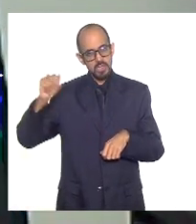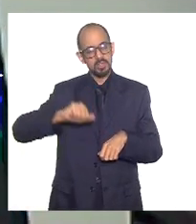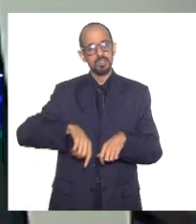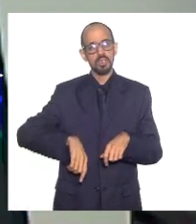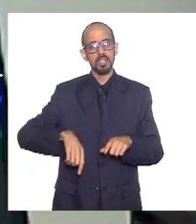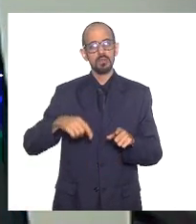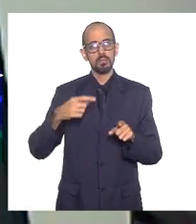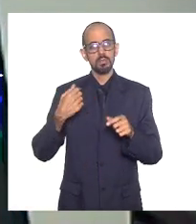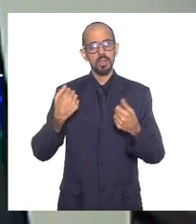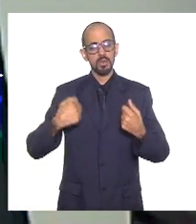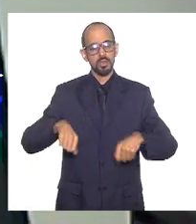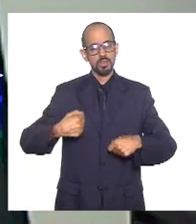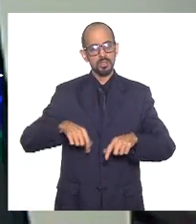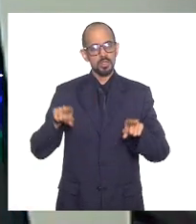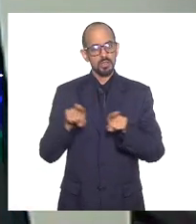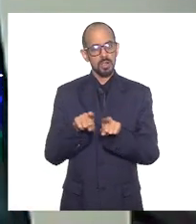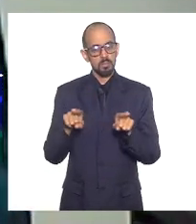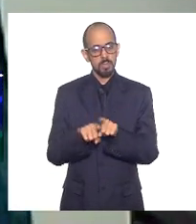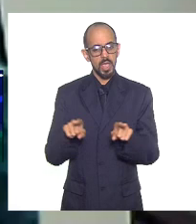fazer o recorte